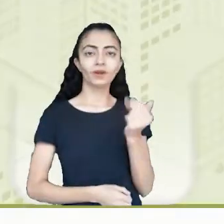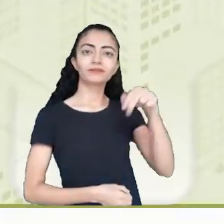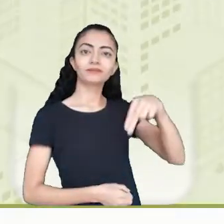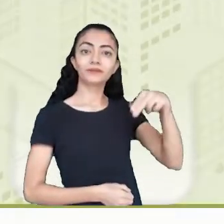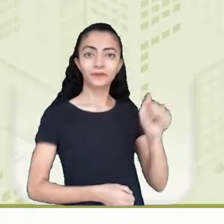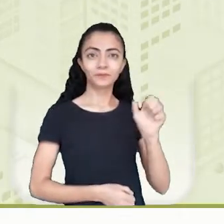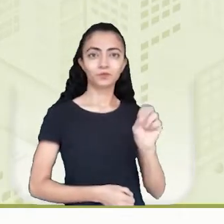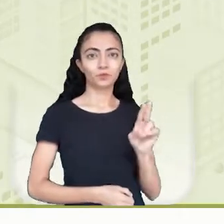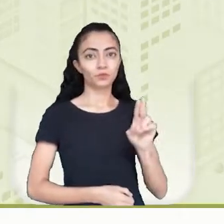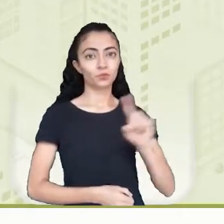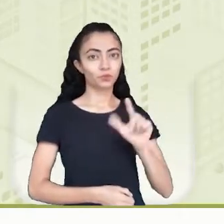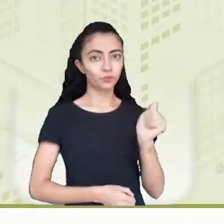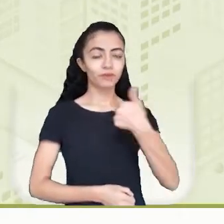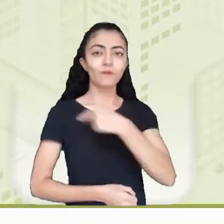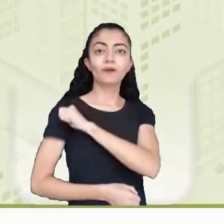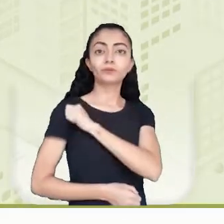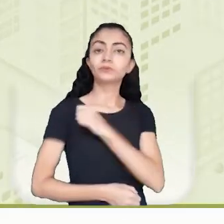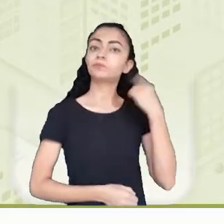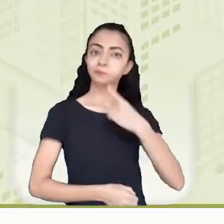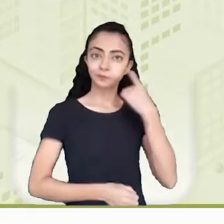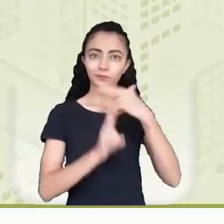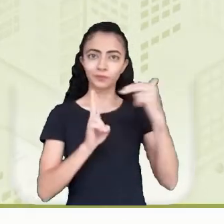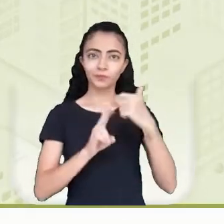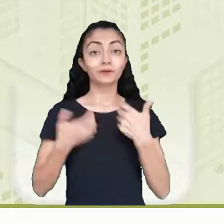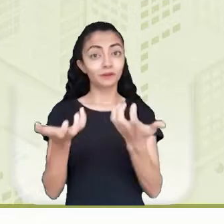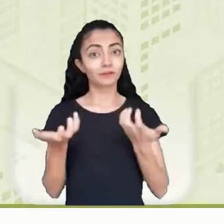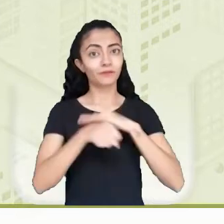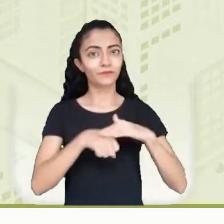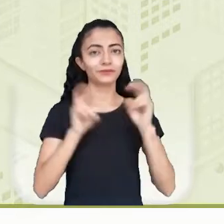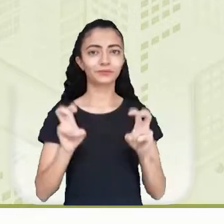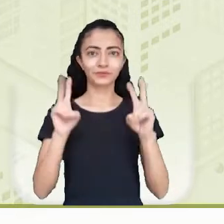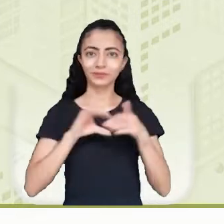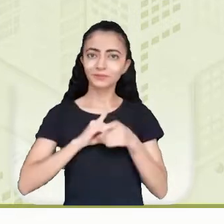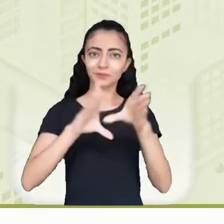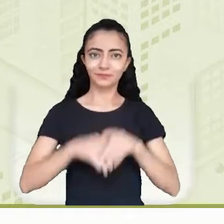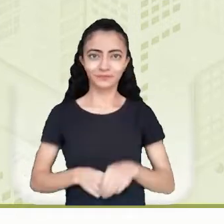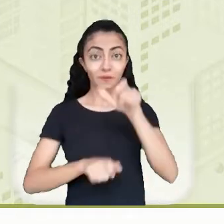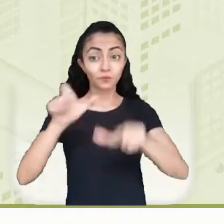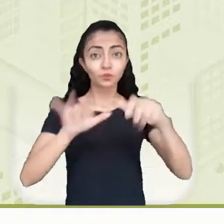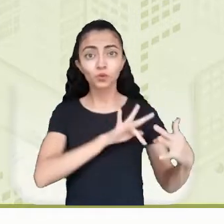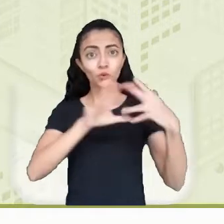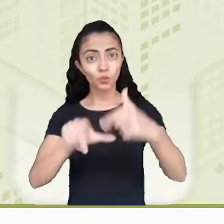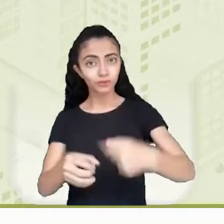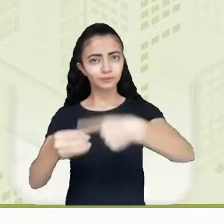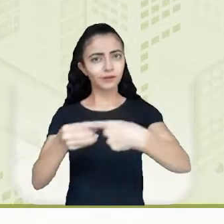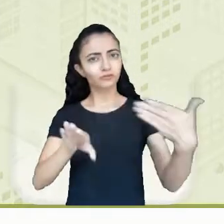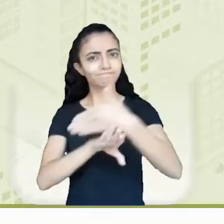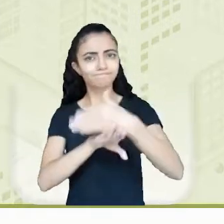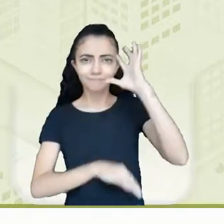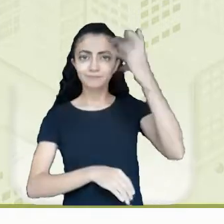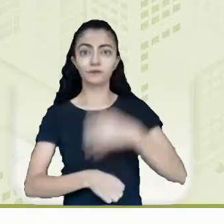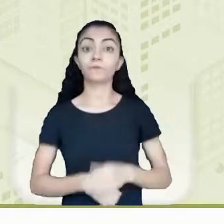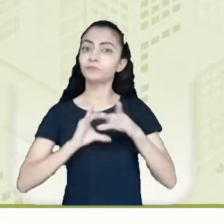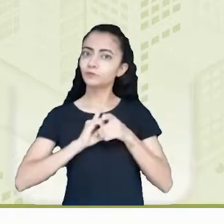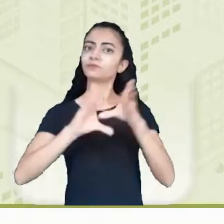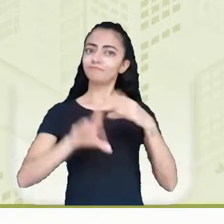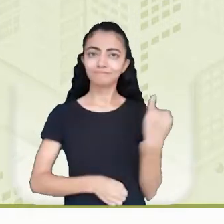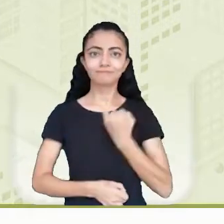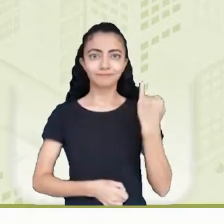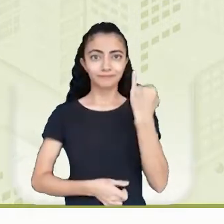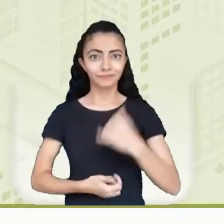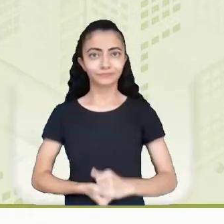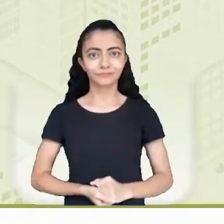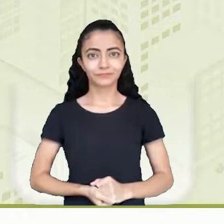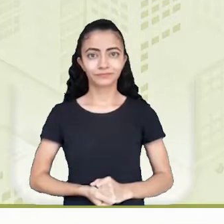Olá, meu nome é Hannah Souza e eu sou estudante de Direito da UNB. E eu quero conversar com você sobre democracia. Para que todos e todas participem da cidade,